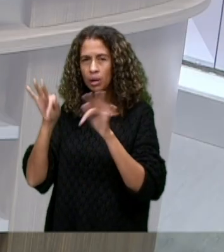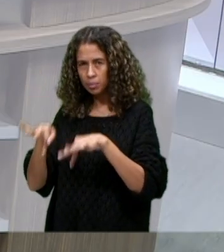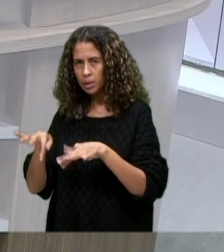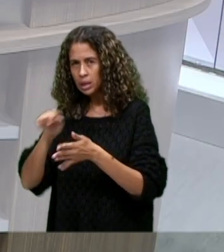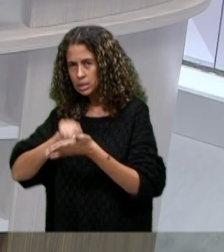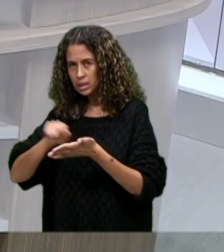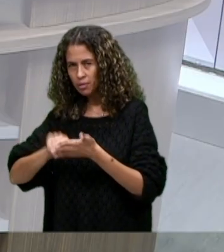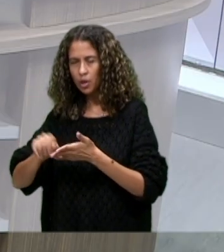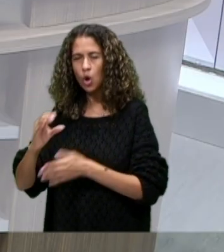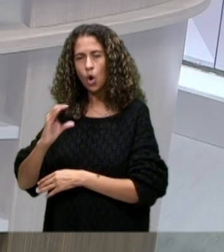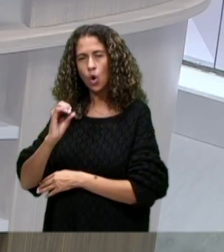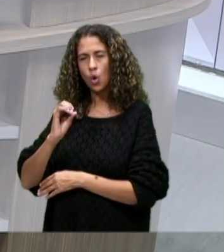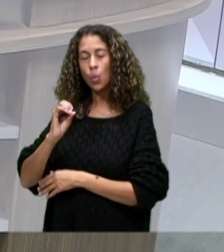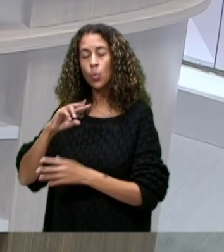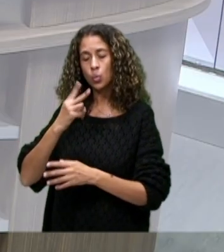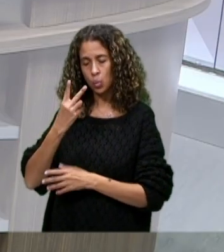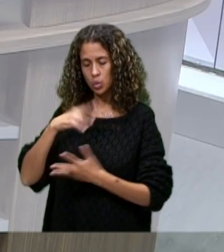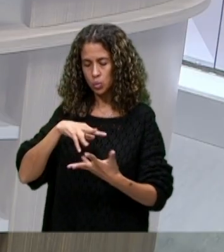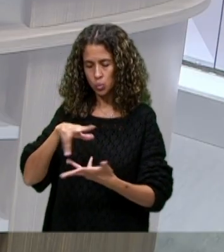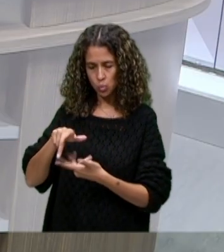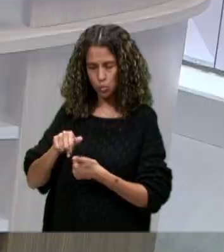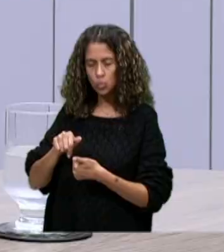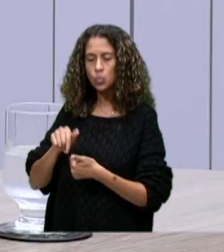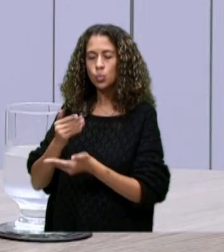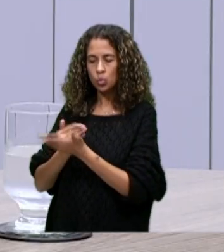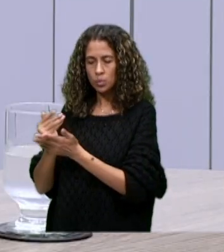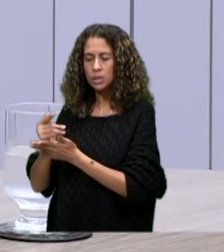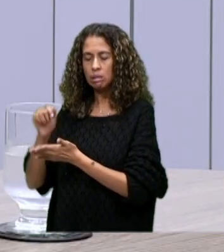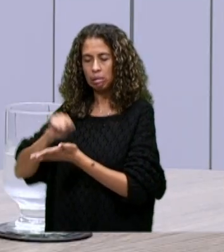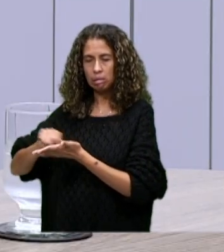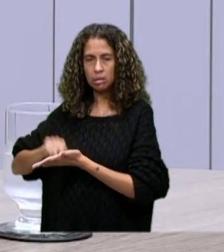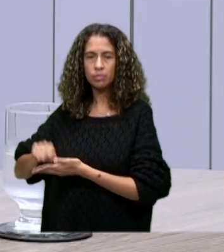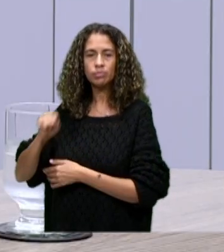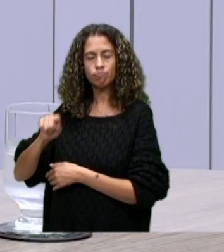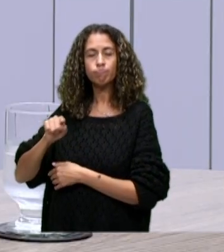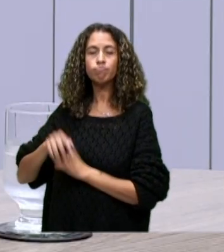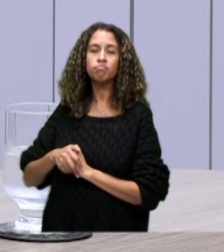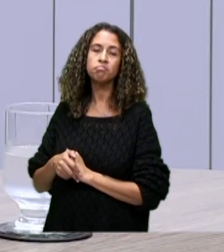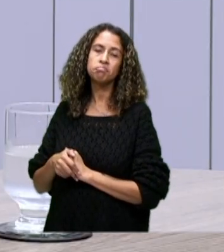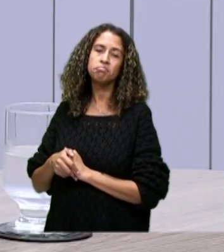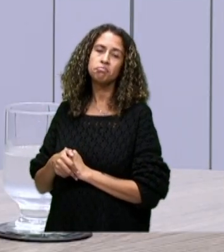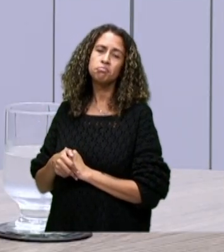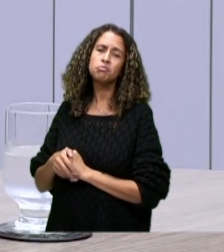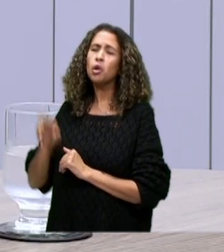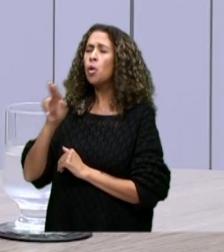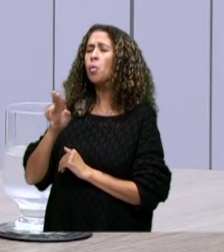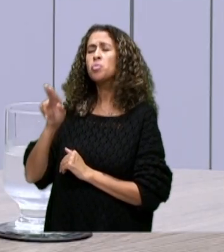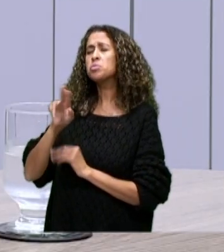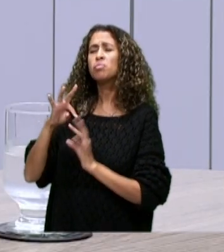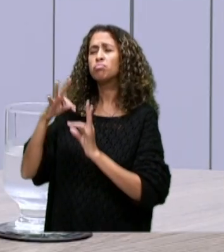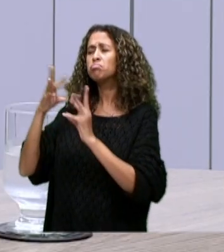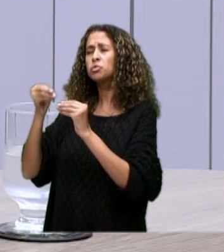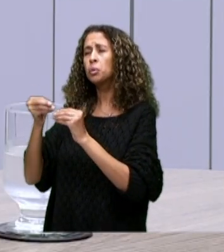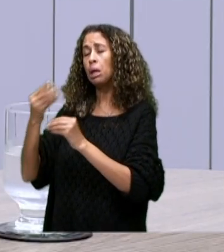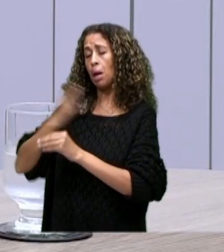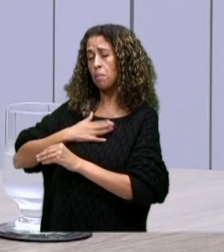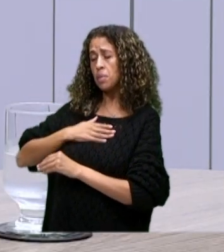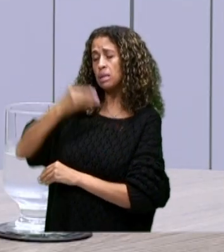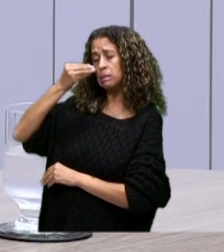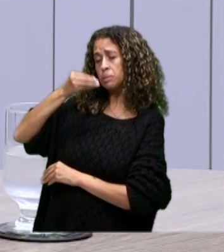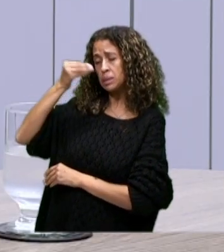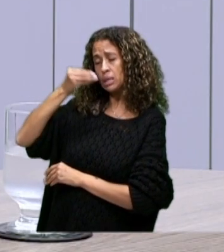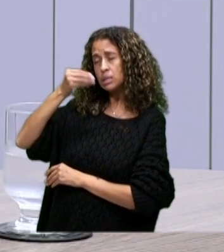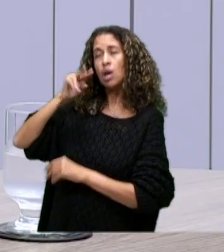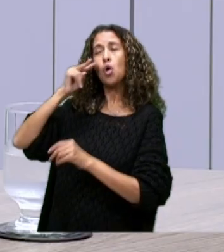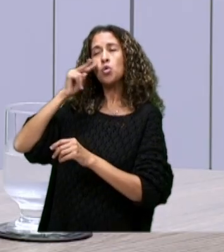Não, quando eu acabei Dois Mundos, desculpa. Aí eu comecei esse. Eu usei um pouco de tudo. Usei um pouco da minha história, um pouco do